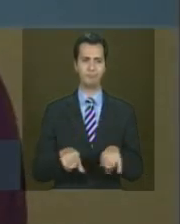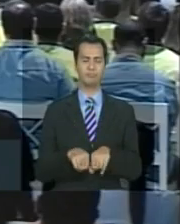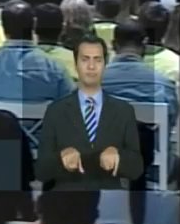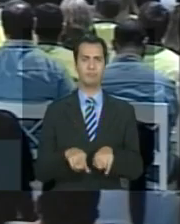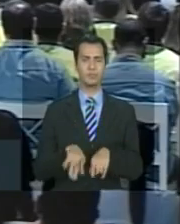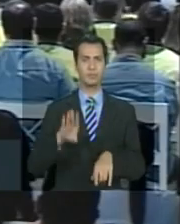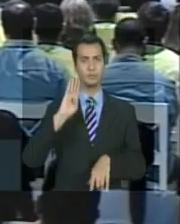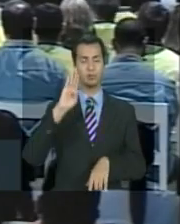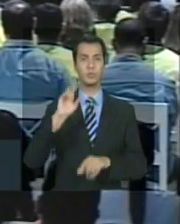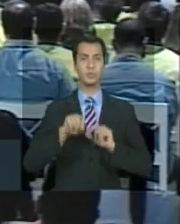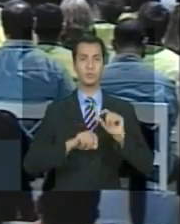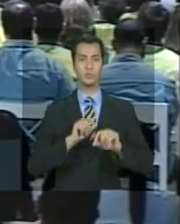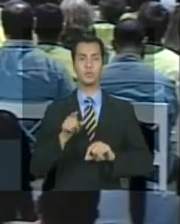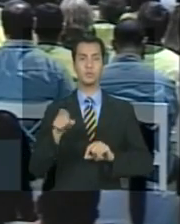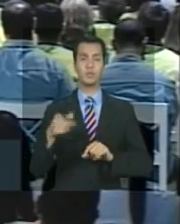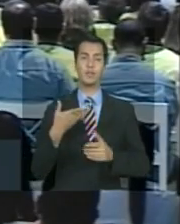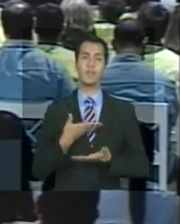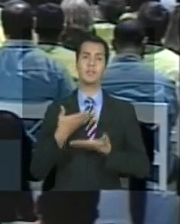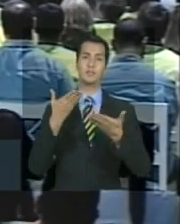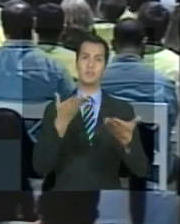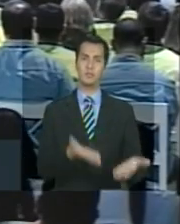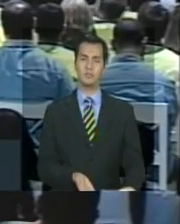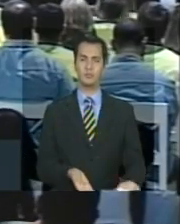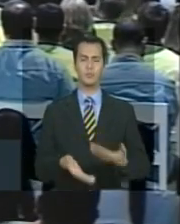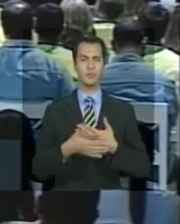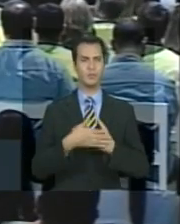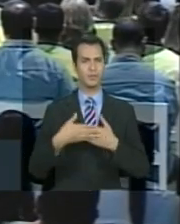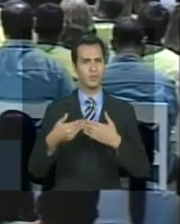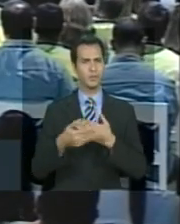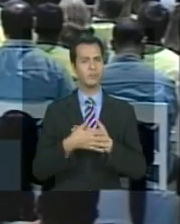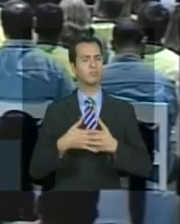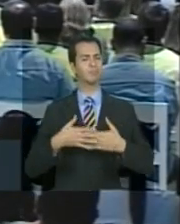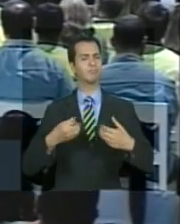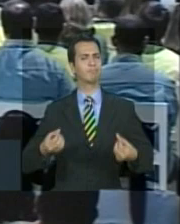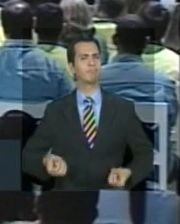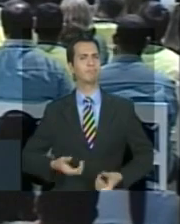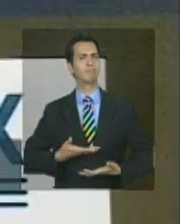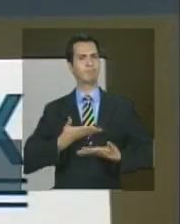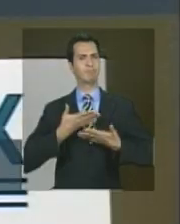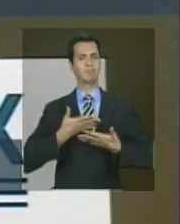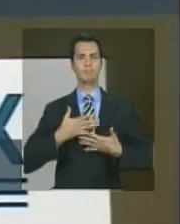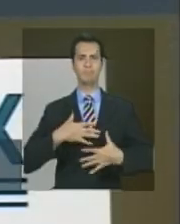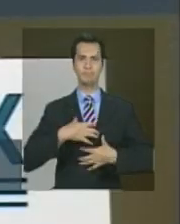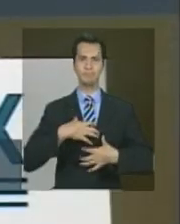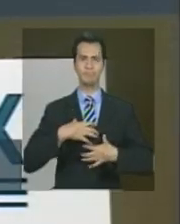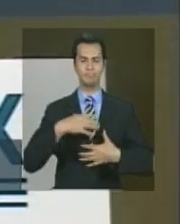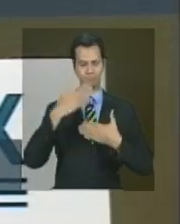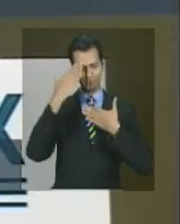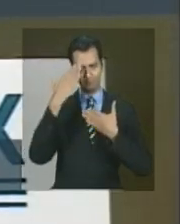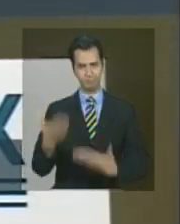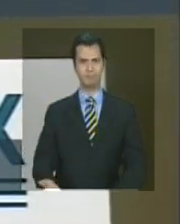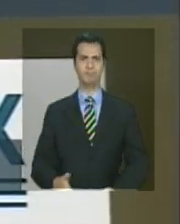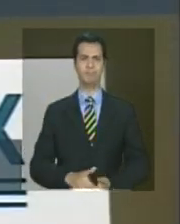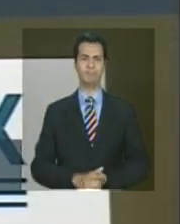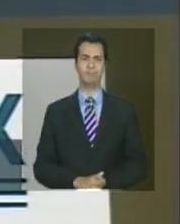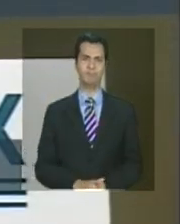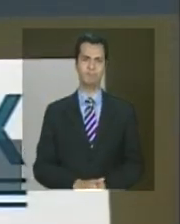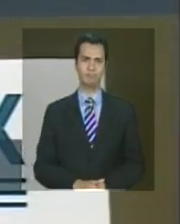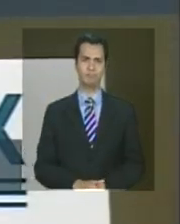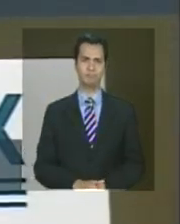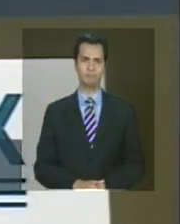prefeita, por nos ter recebido com tanto calor, com tanta fraternidade. Muito obrigada, prefeita.